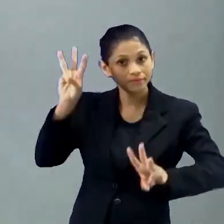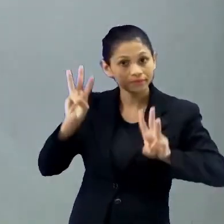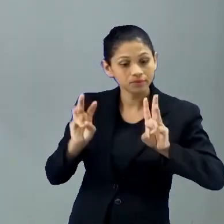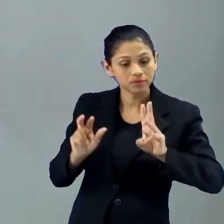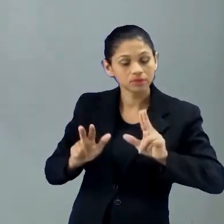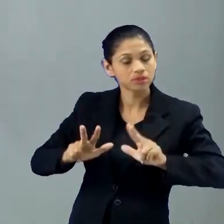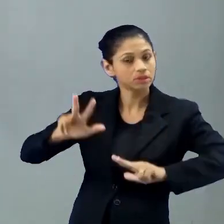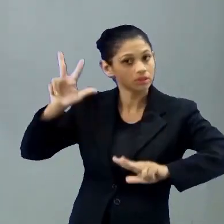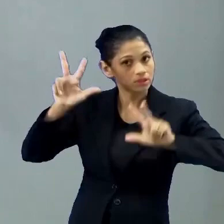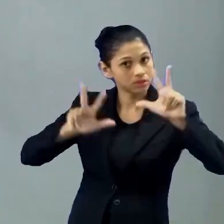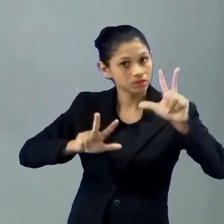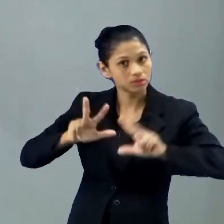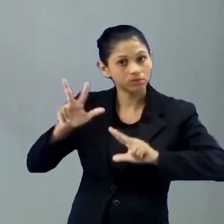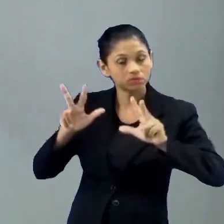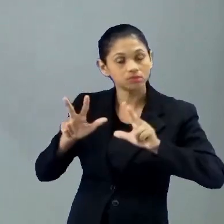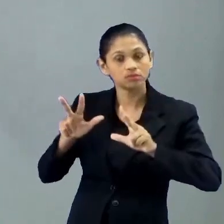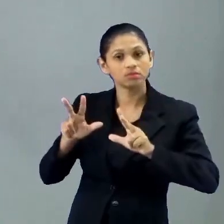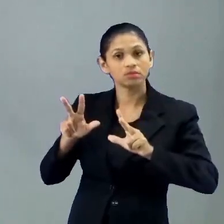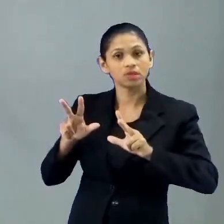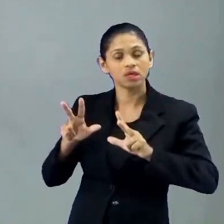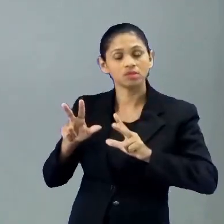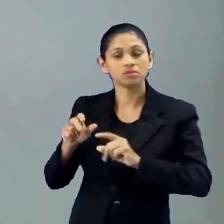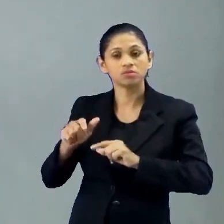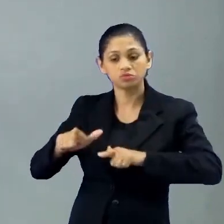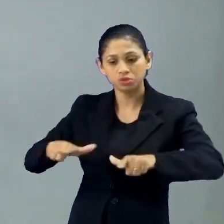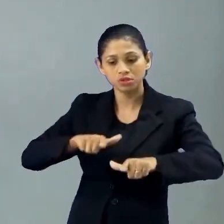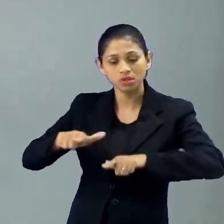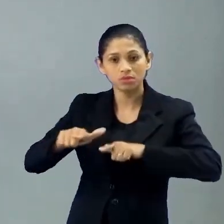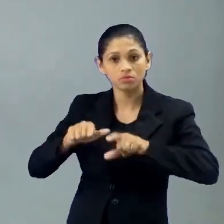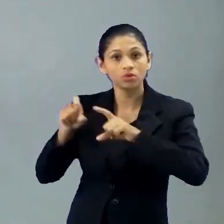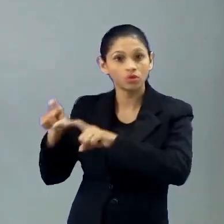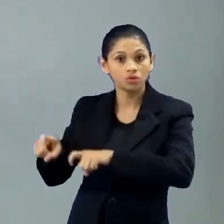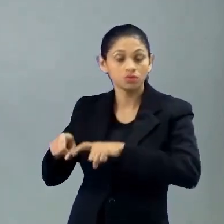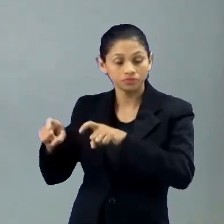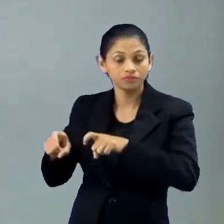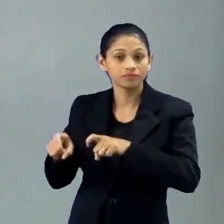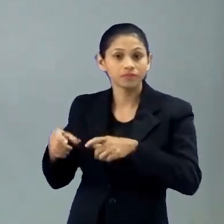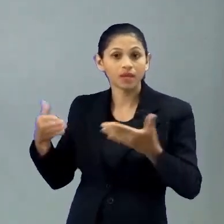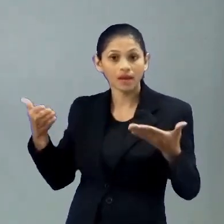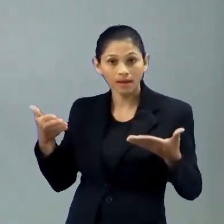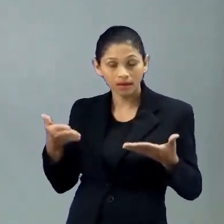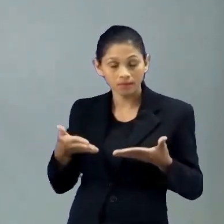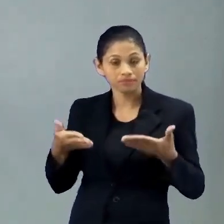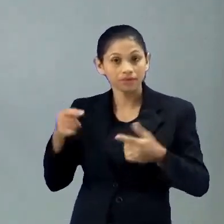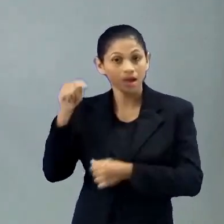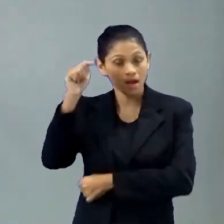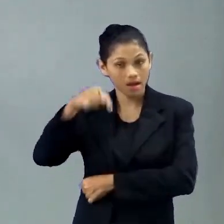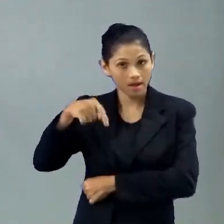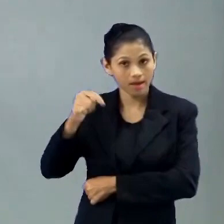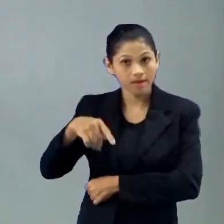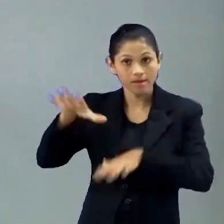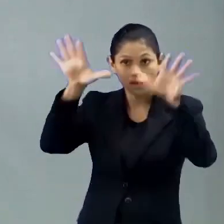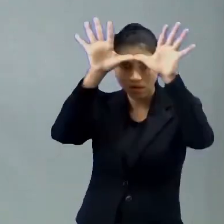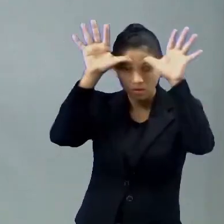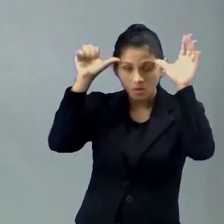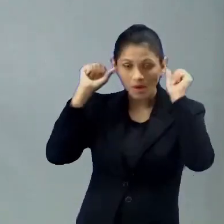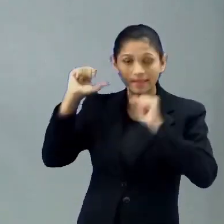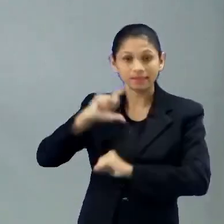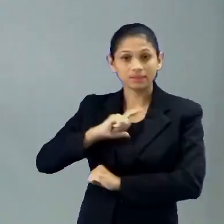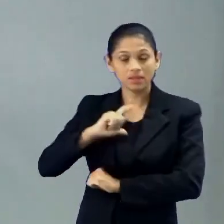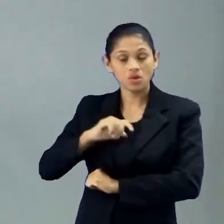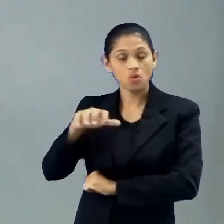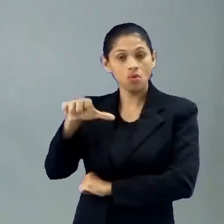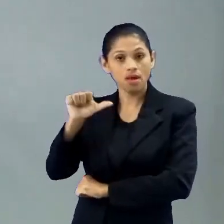rurais. Aqui no estado do Acre nós temos os STRs, os sindicatos dos